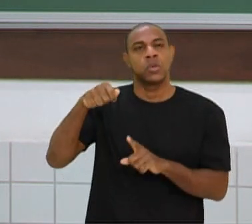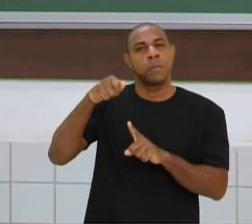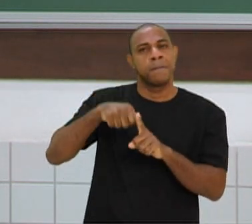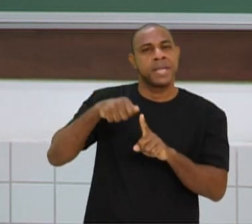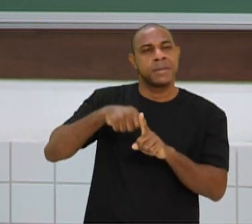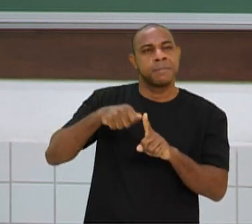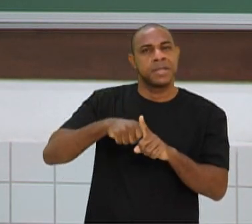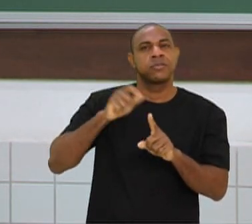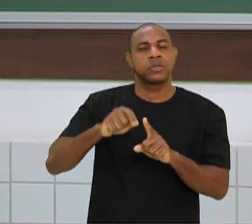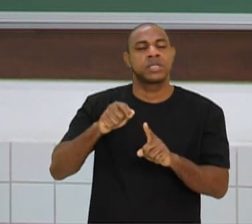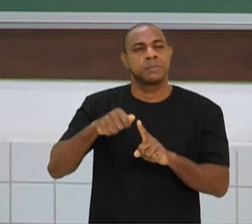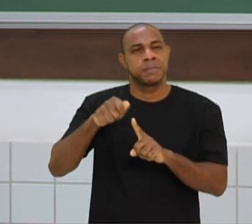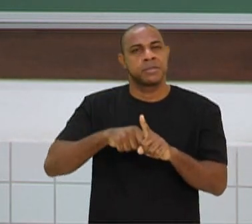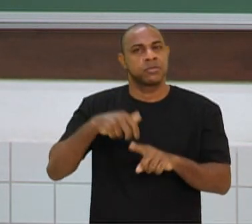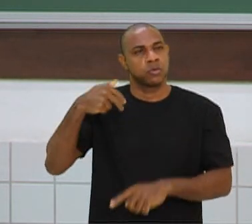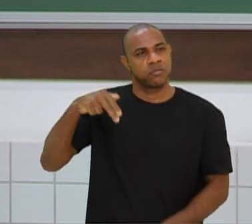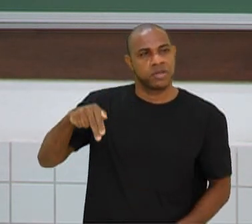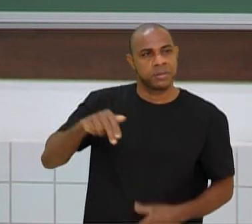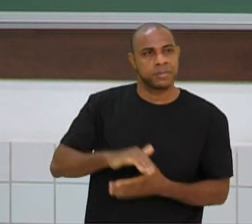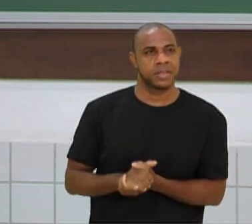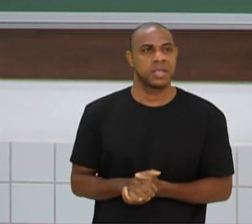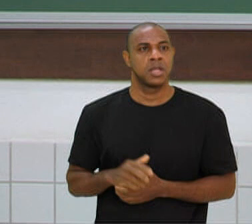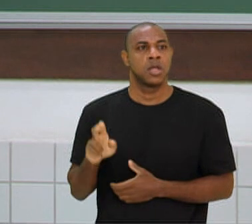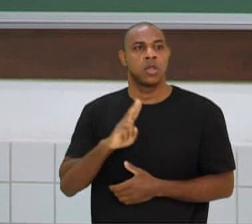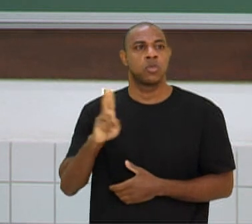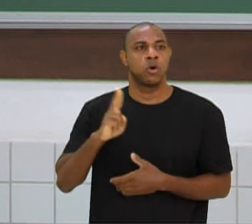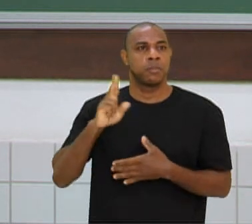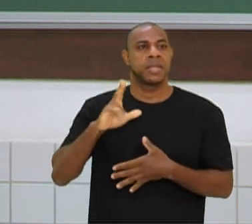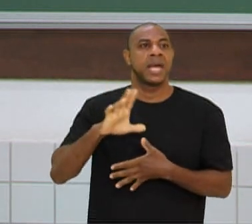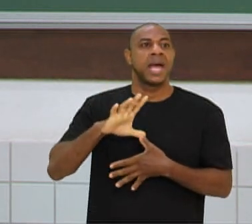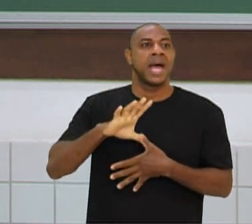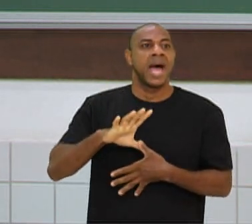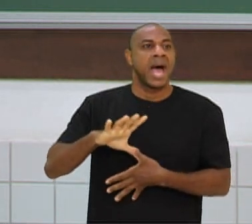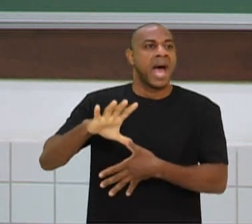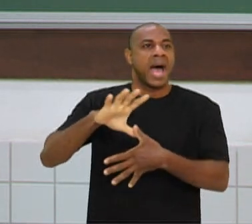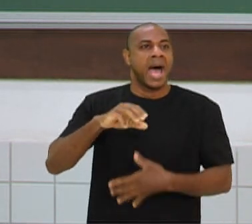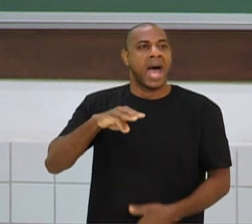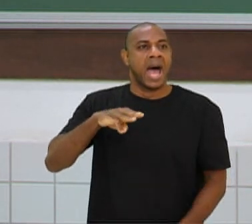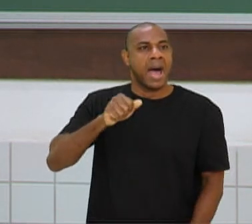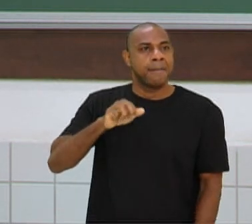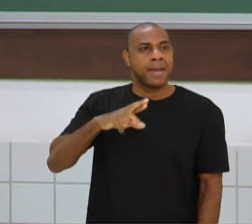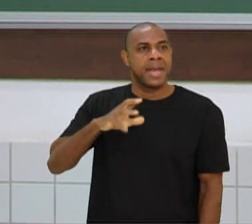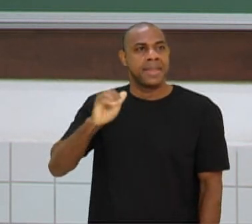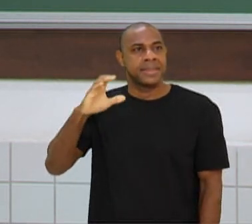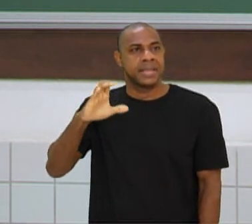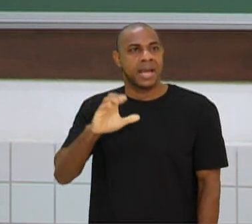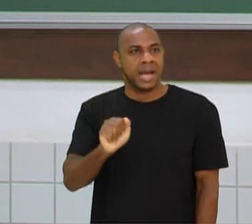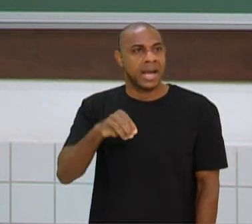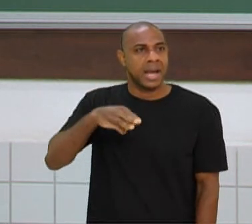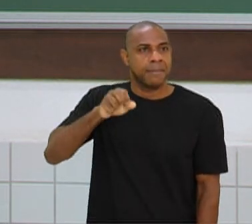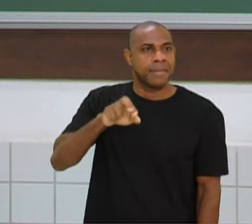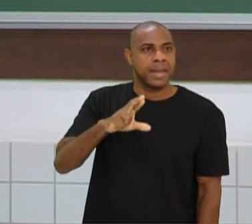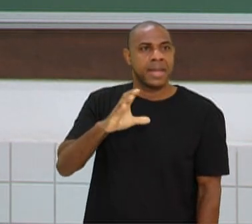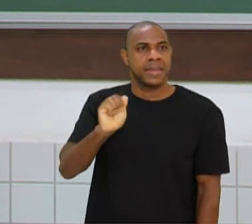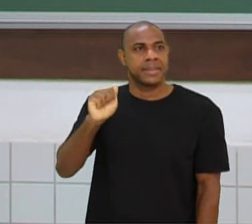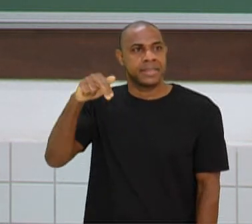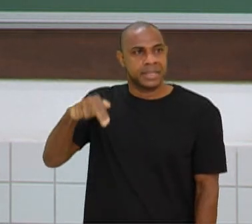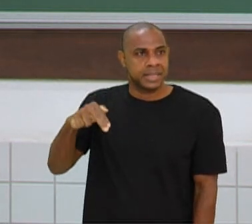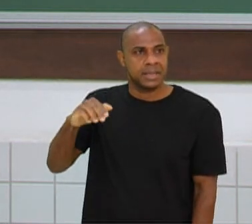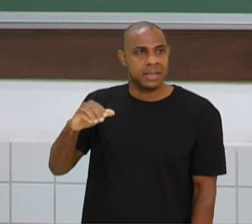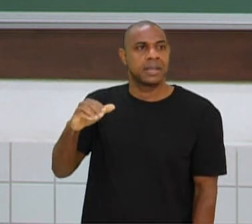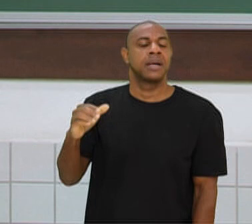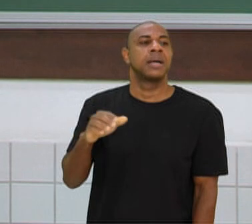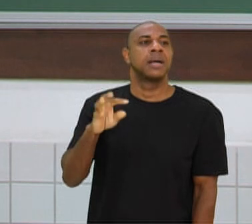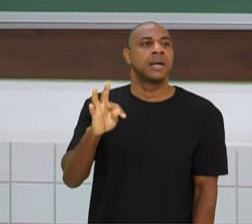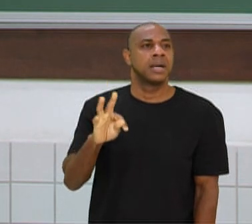nome, algumas vezes é conhecido como American Thanksgiving, porque em alguns outros países ali da região também é celebrado a mesma